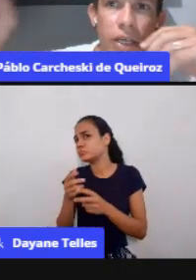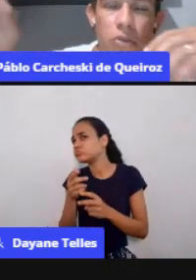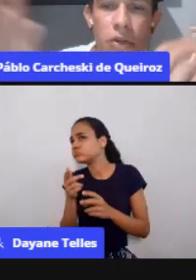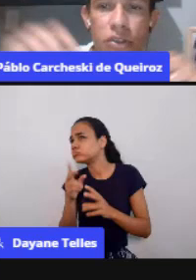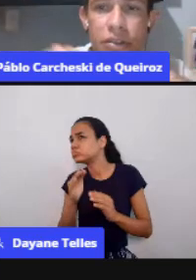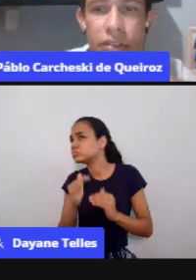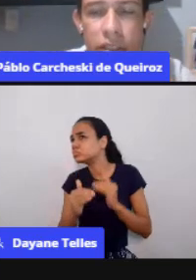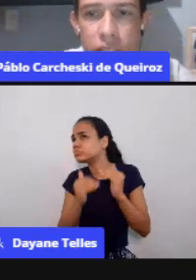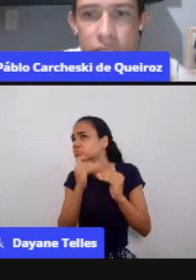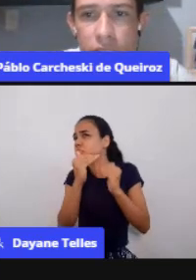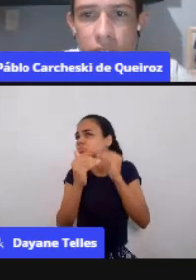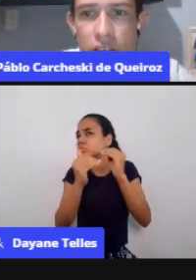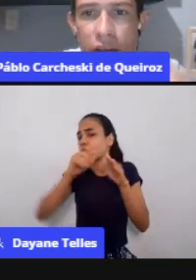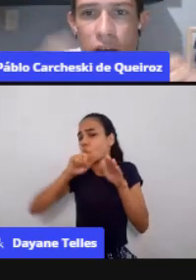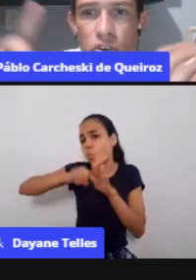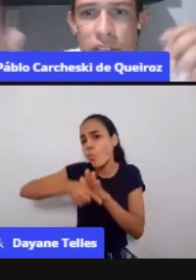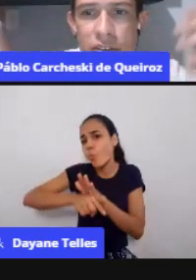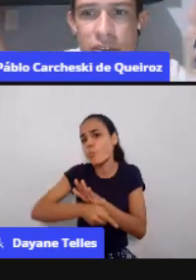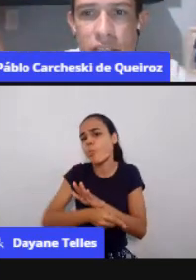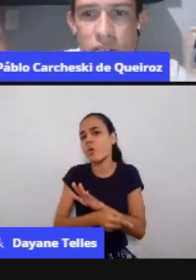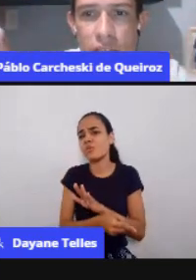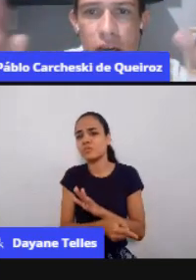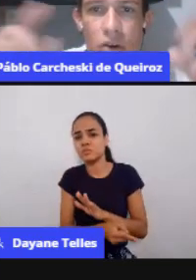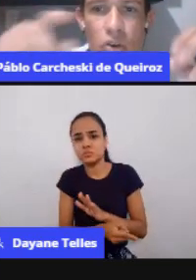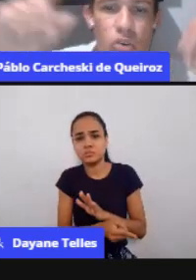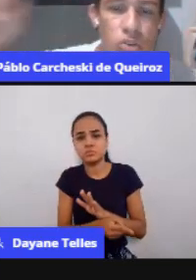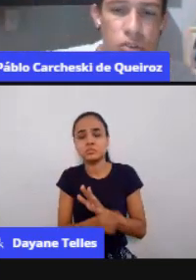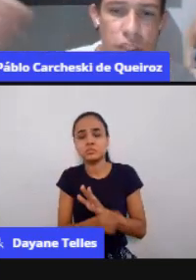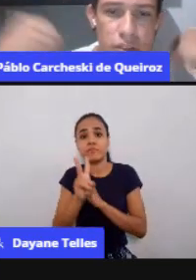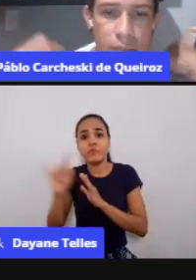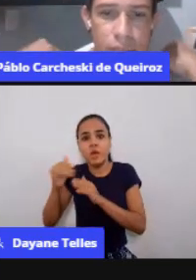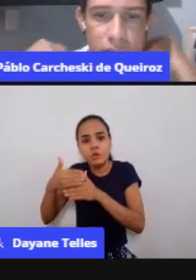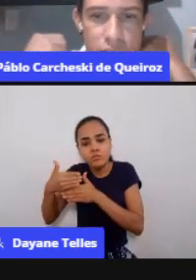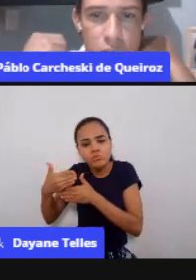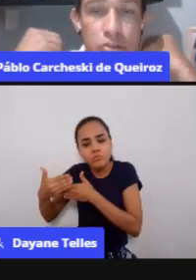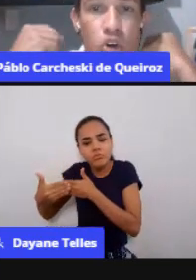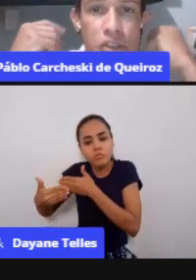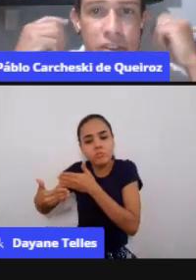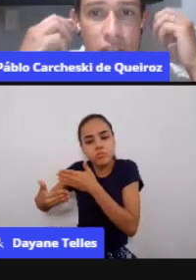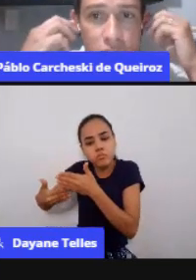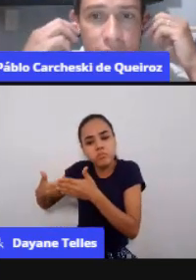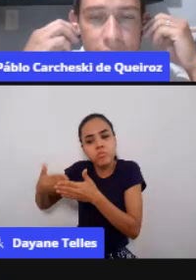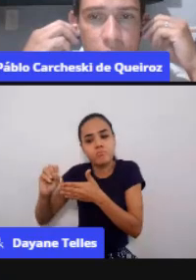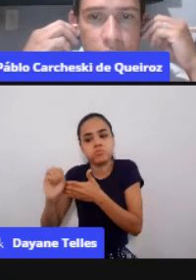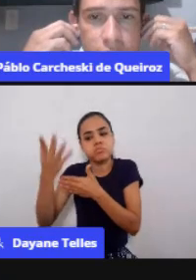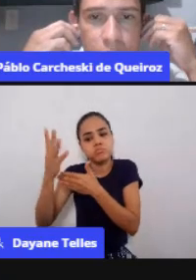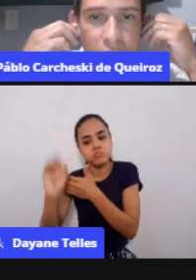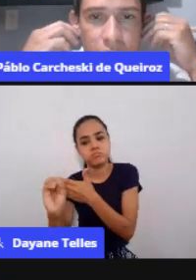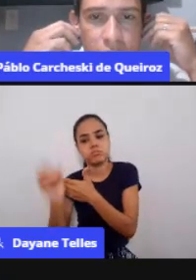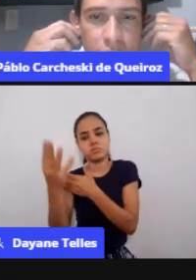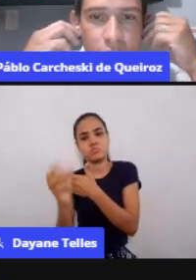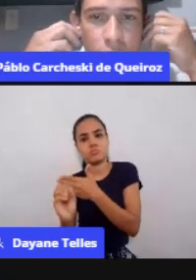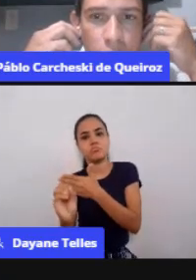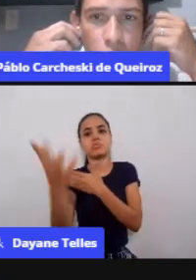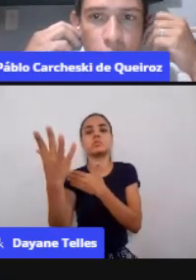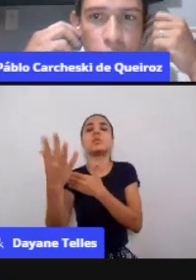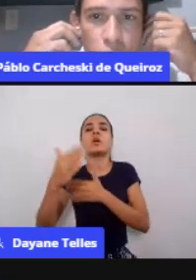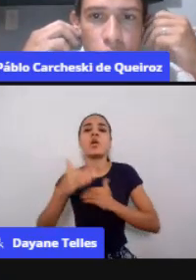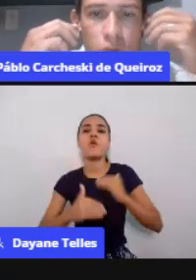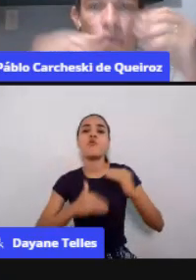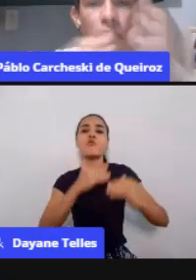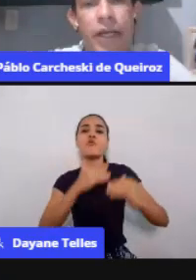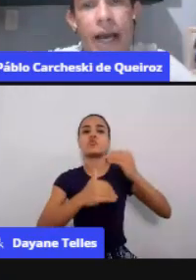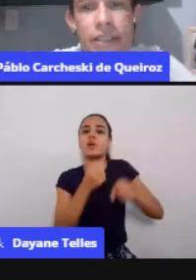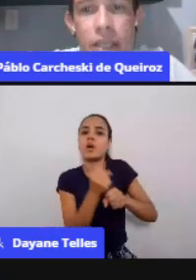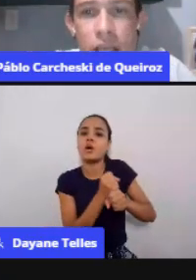aprofundamento, né, alguma coisa assim que vai acontecendo, né, ao longo dos anos da BNCC, uma evolução, né, essa palavra que é um